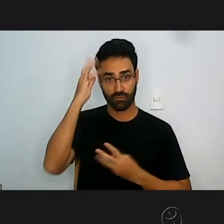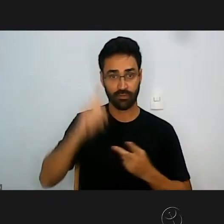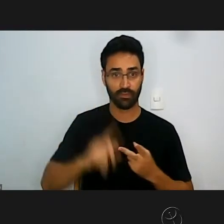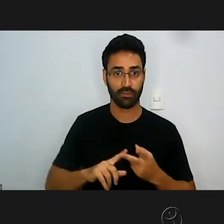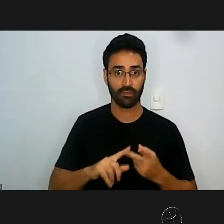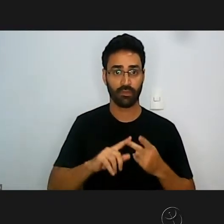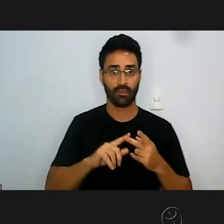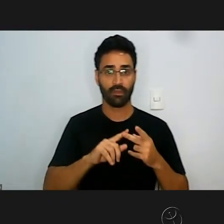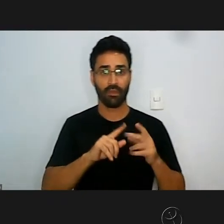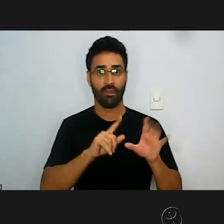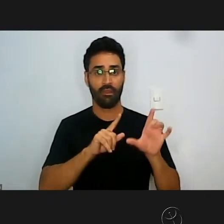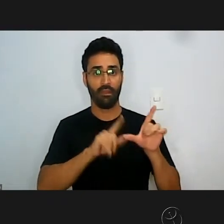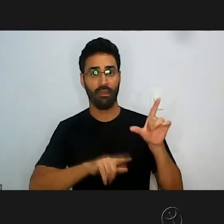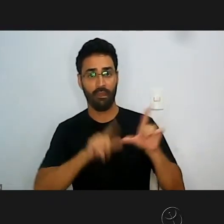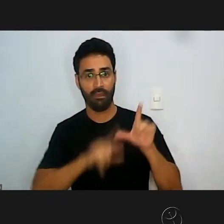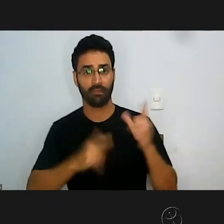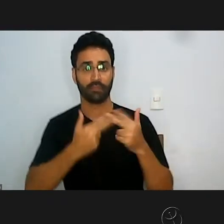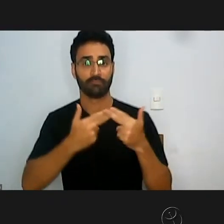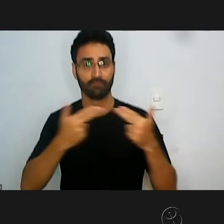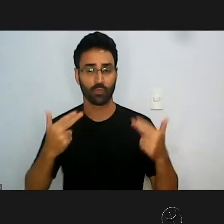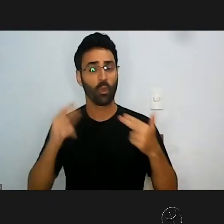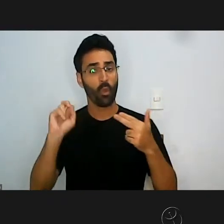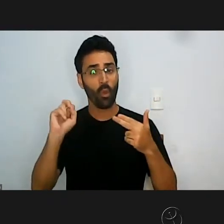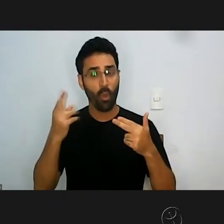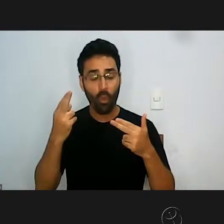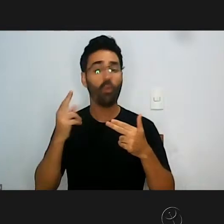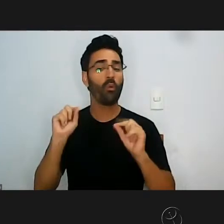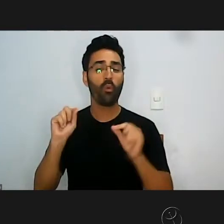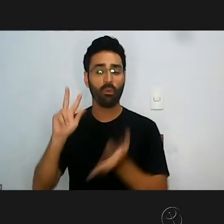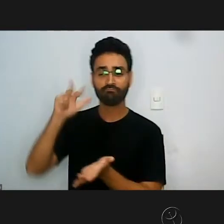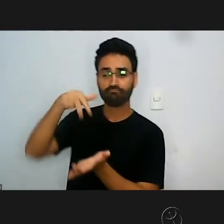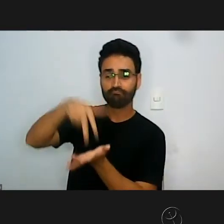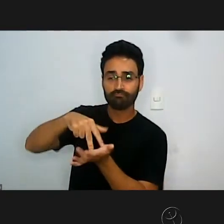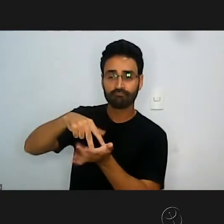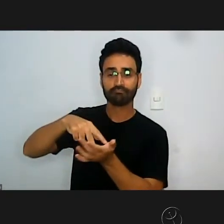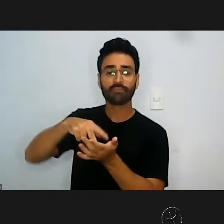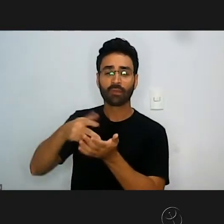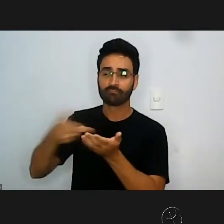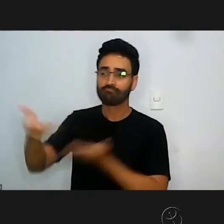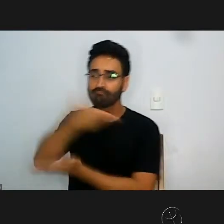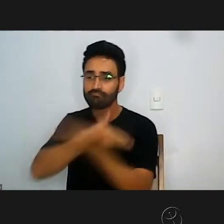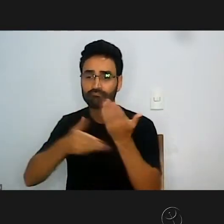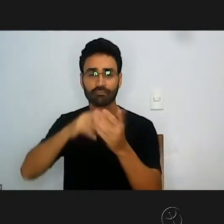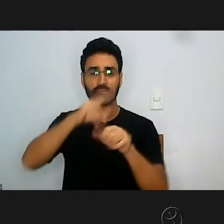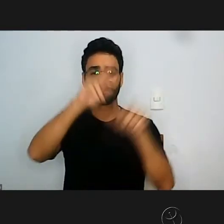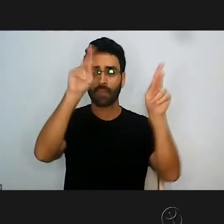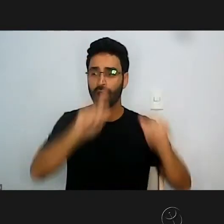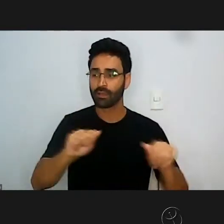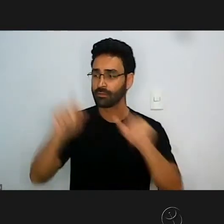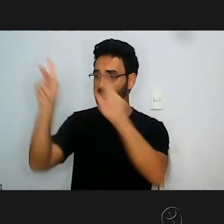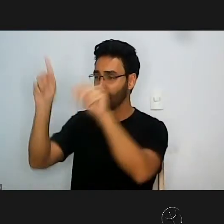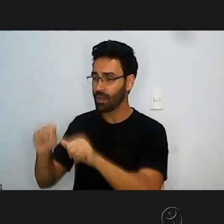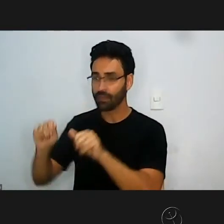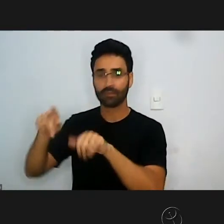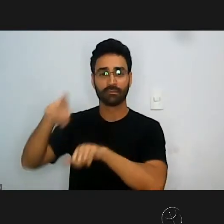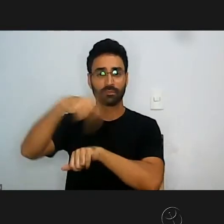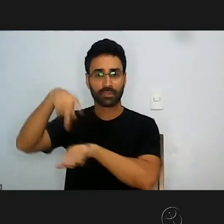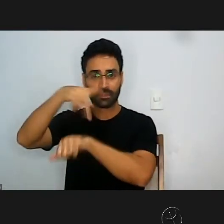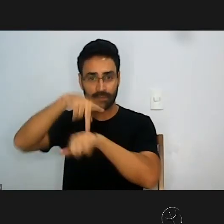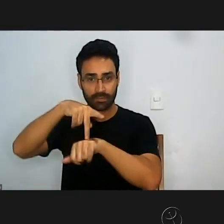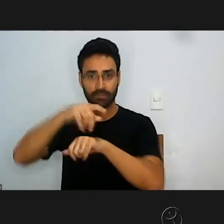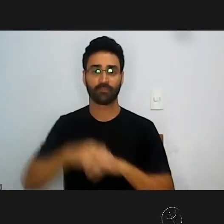melhor entendimento entre os povos. Este título, ele foi concedido por meio da resolução do